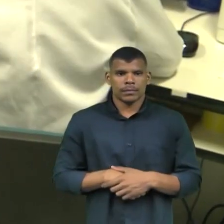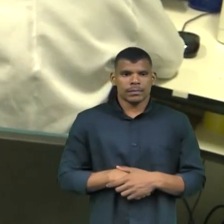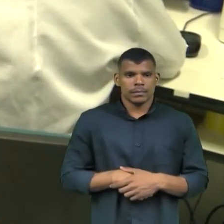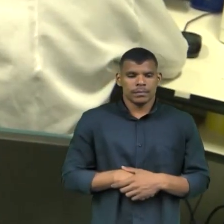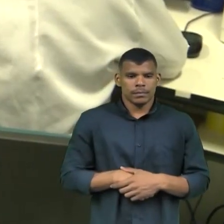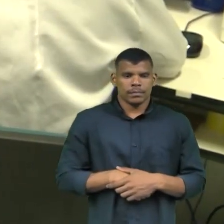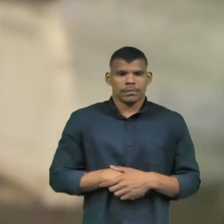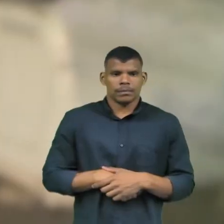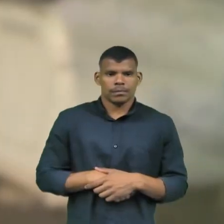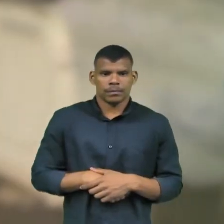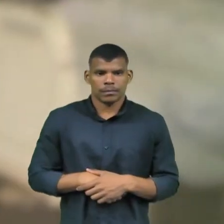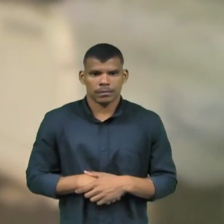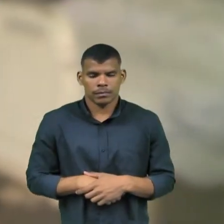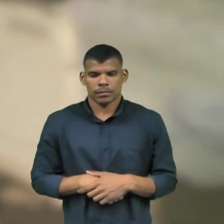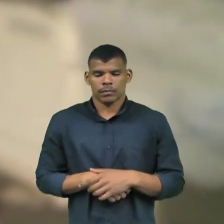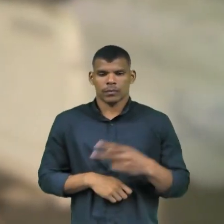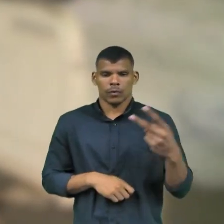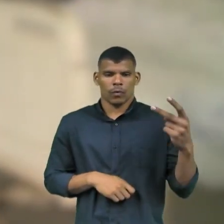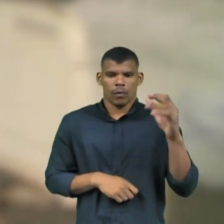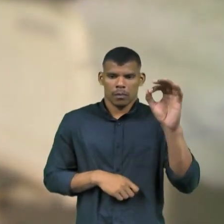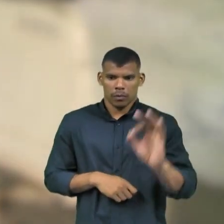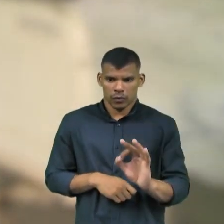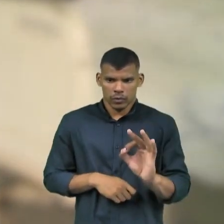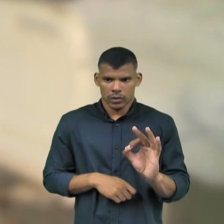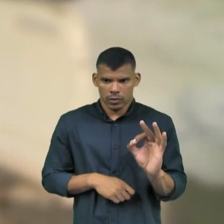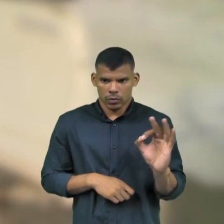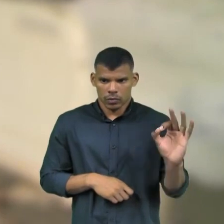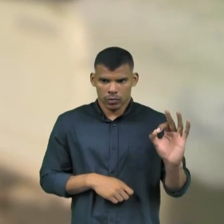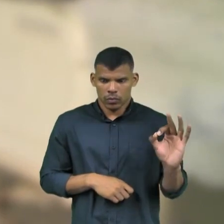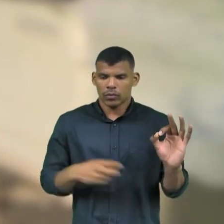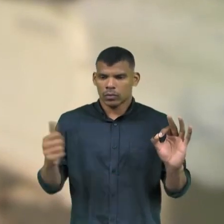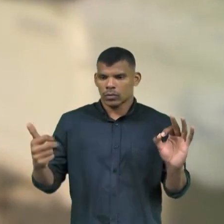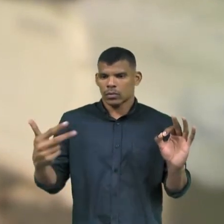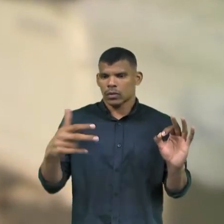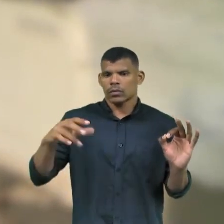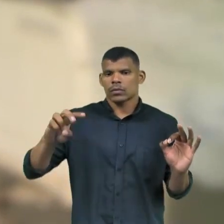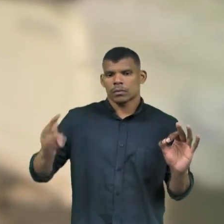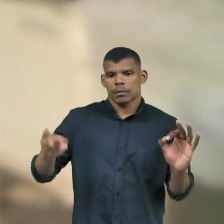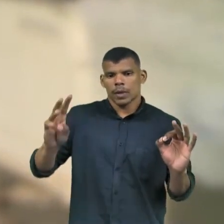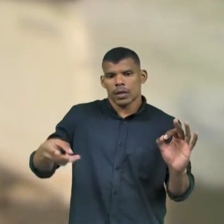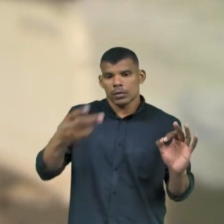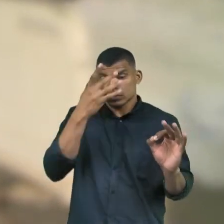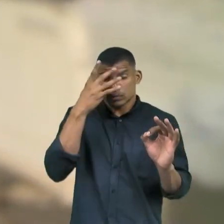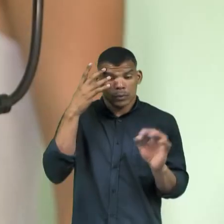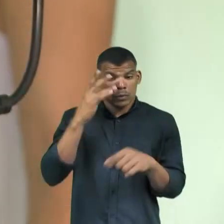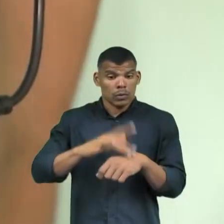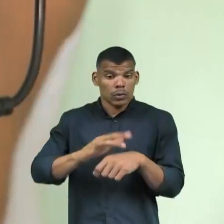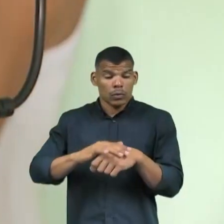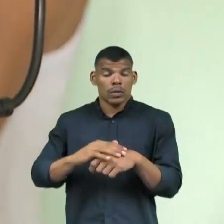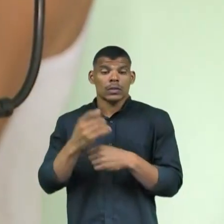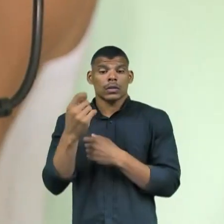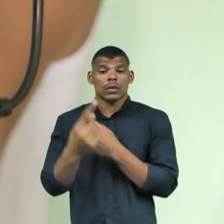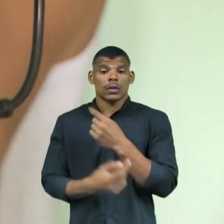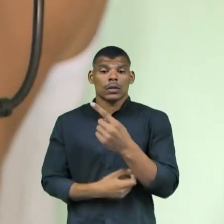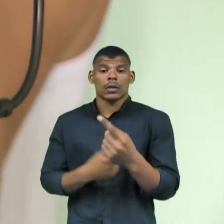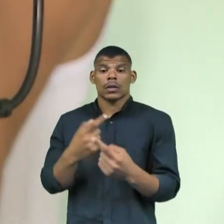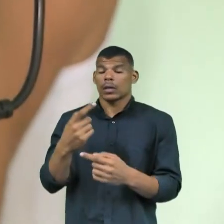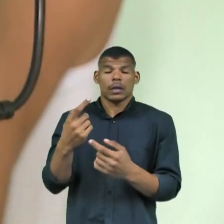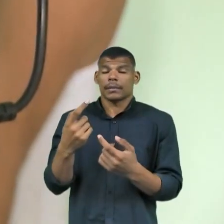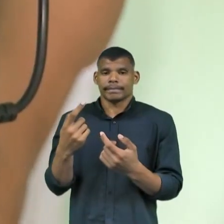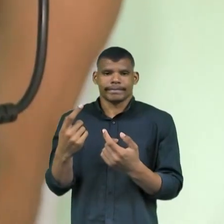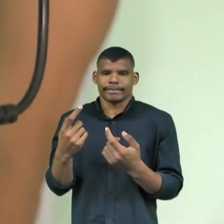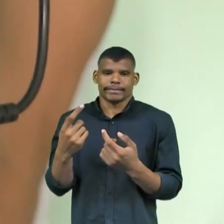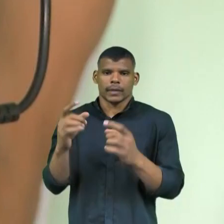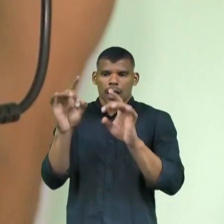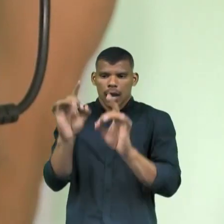apenas 2% dos 13 milhões de pacientes com doenças raras no Brasil recebem remédios que